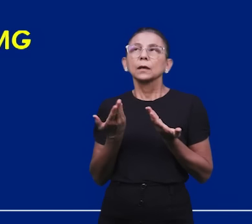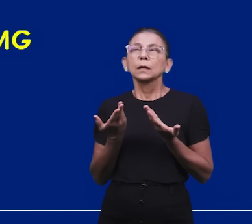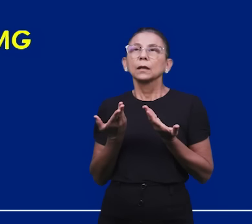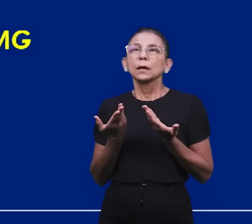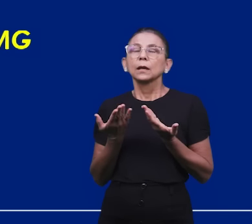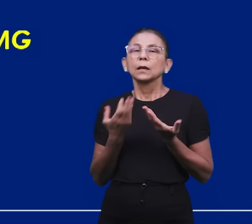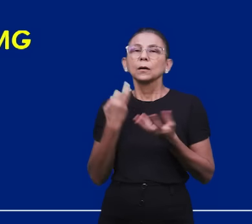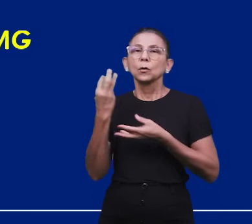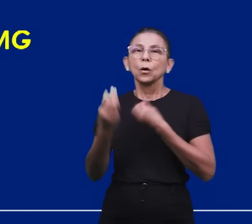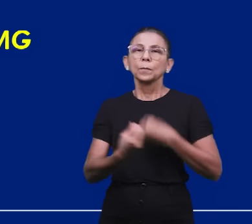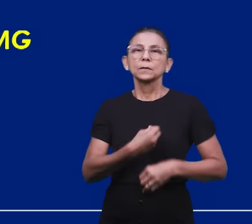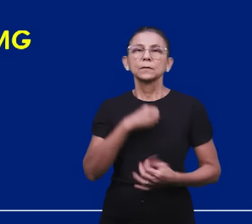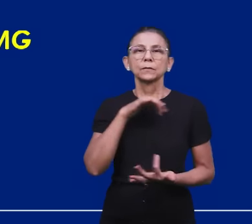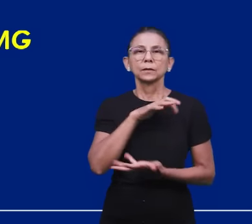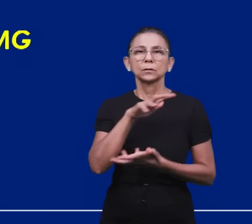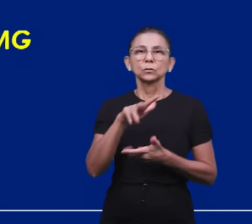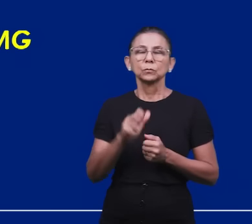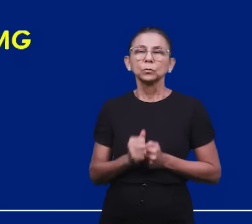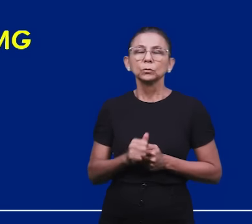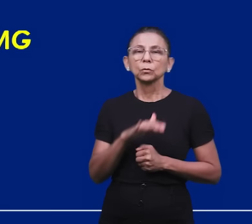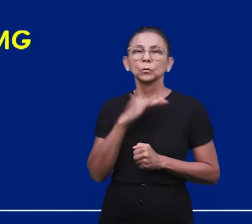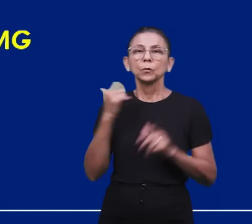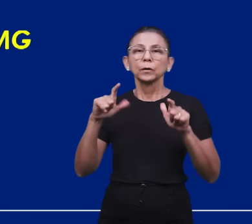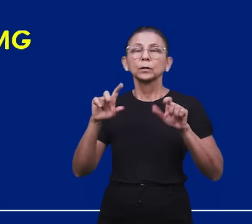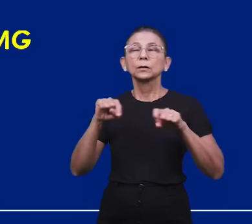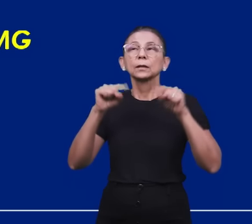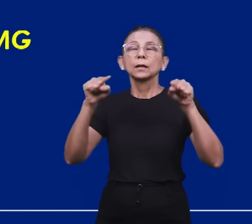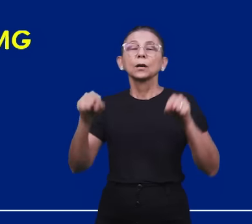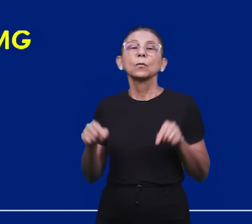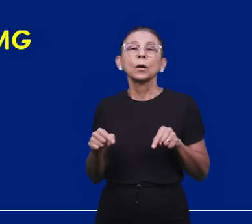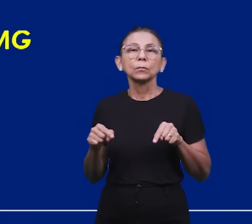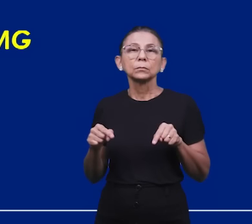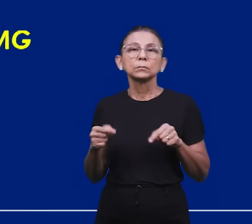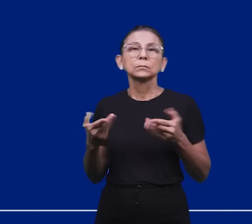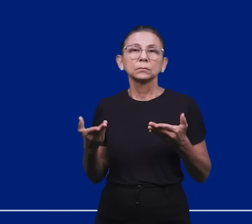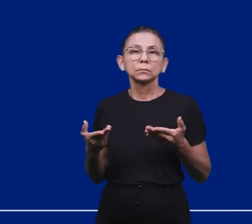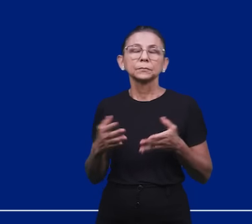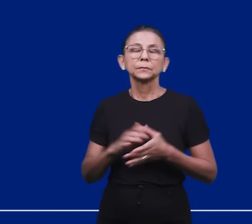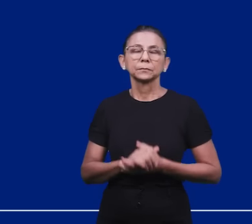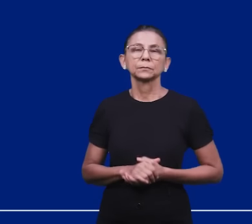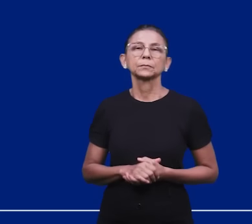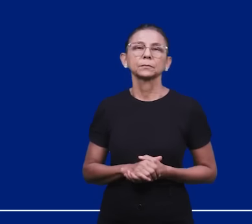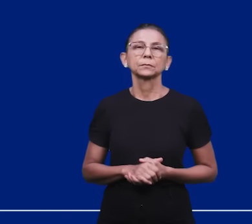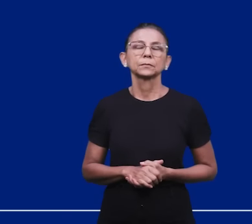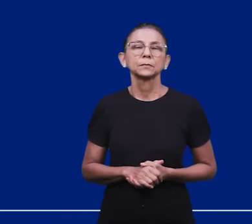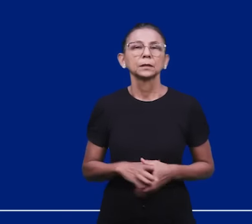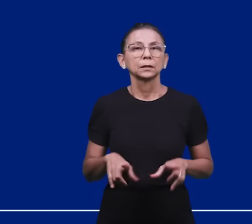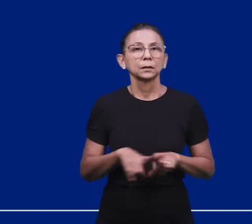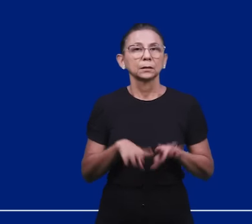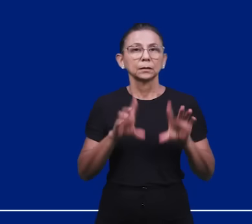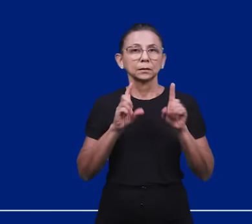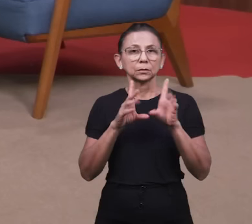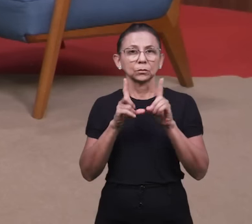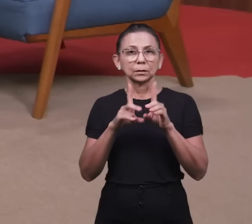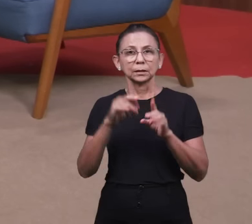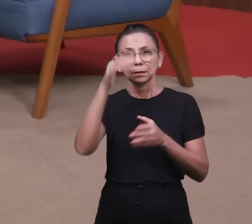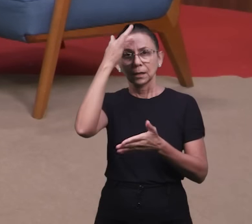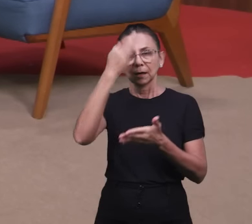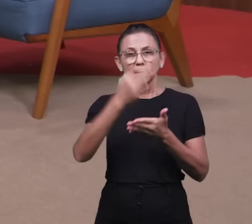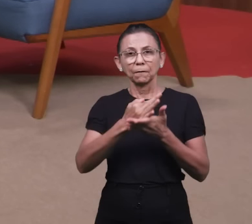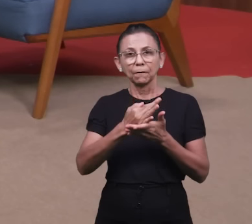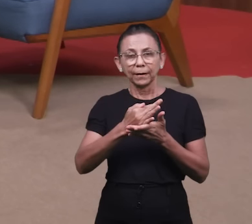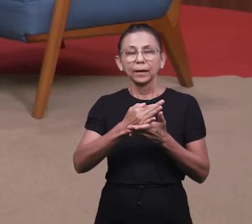dá essa clareza e fortalece a fé é importante Sérgio essa expressão que ele usa